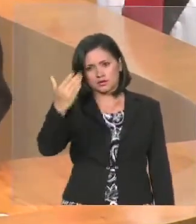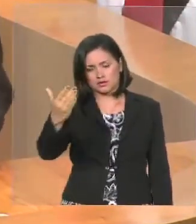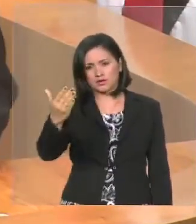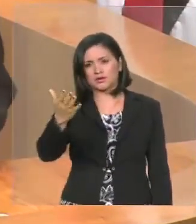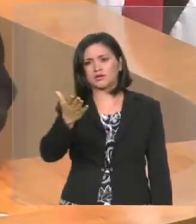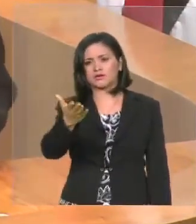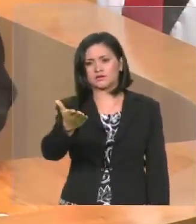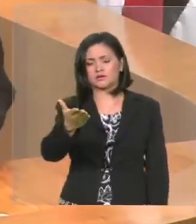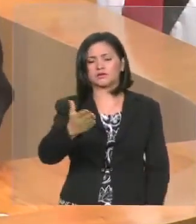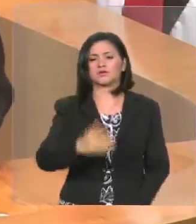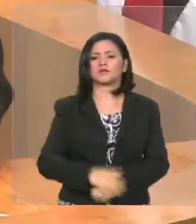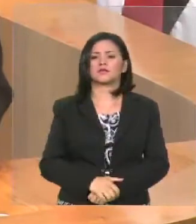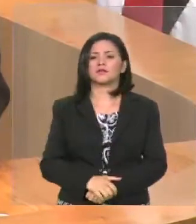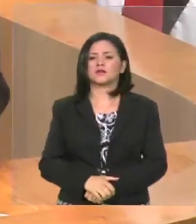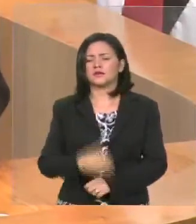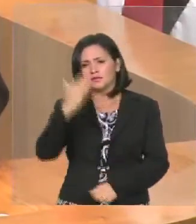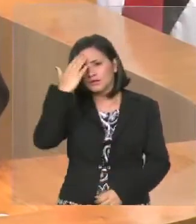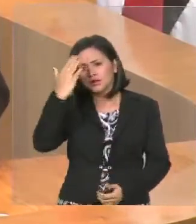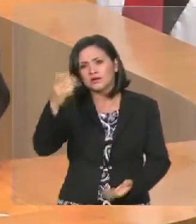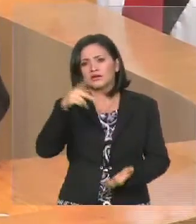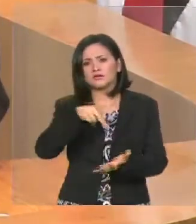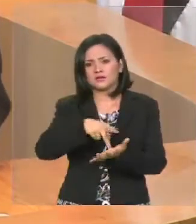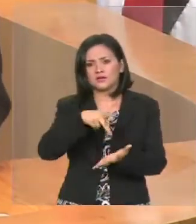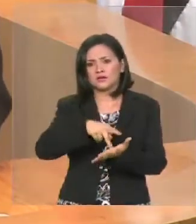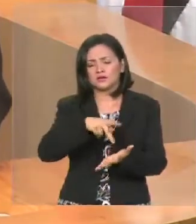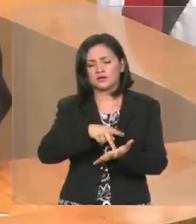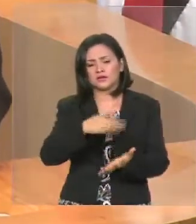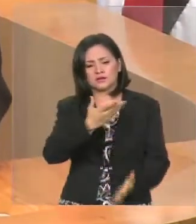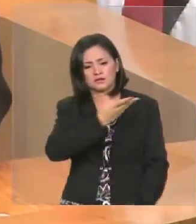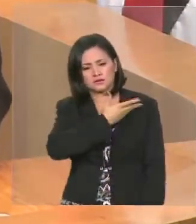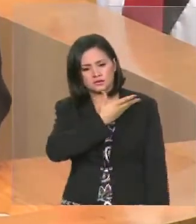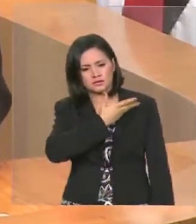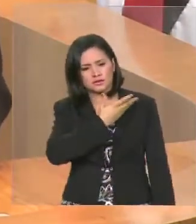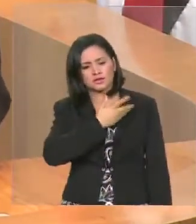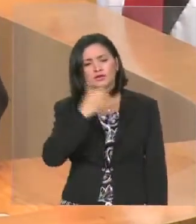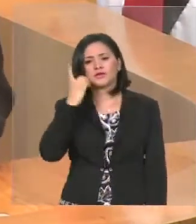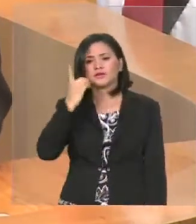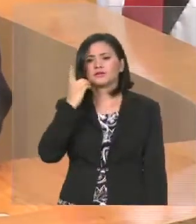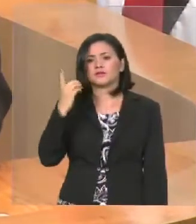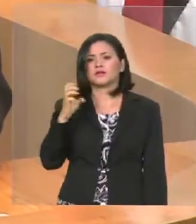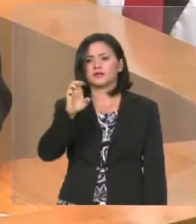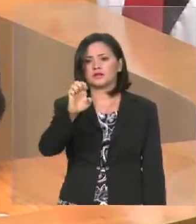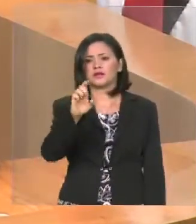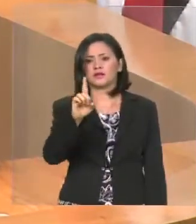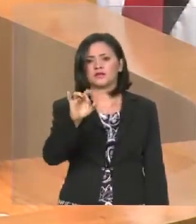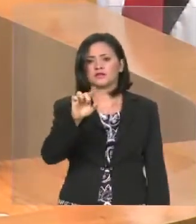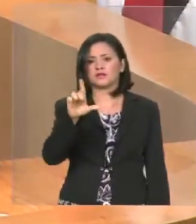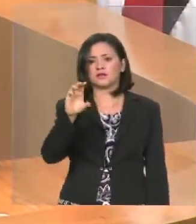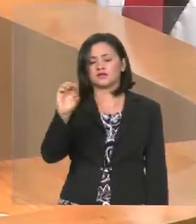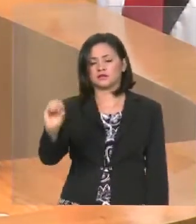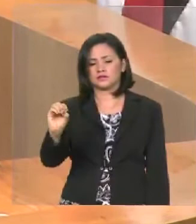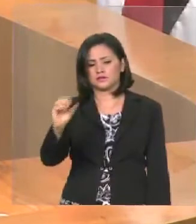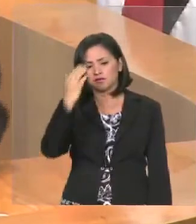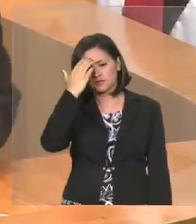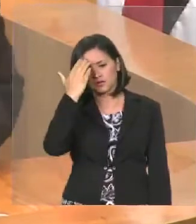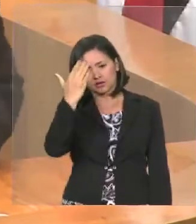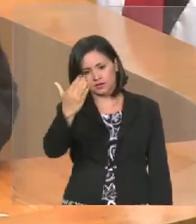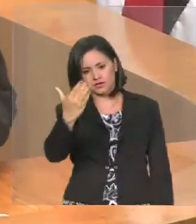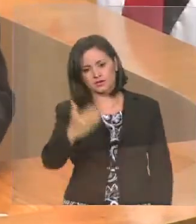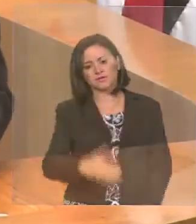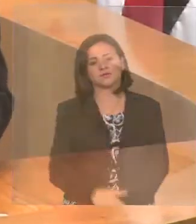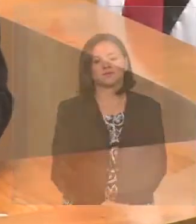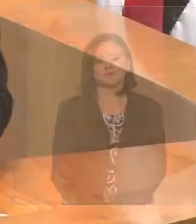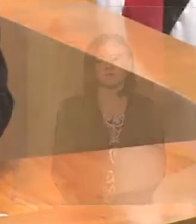eleição e muito obrigado de verdade, meu amigo. Meu amigo, deputado Adilásio. Muito obrigado. Foi esforço próprio, uma